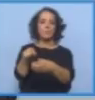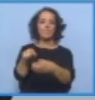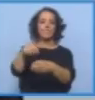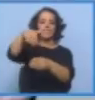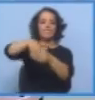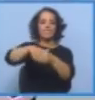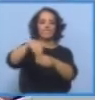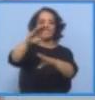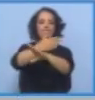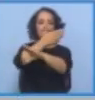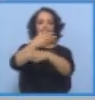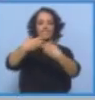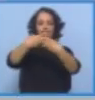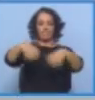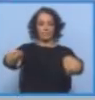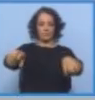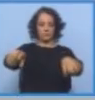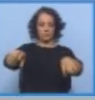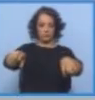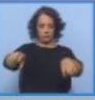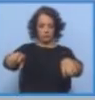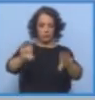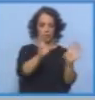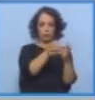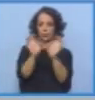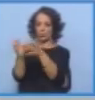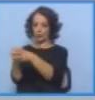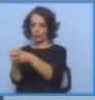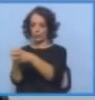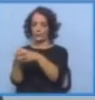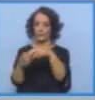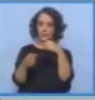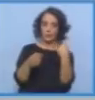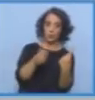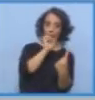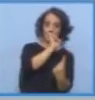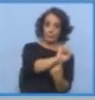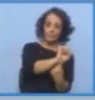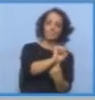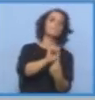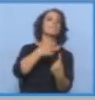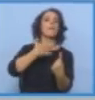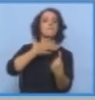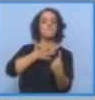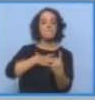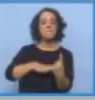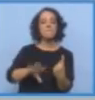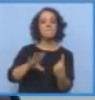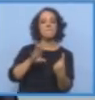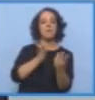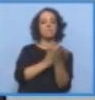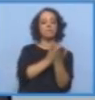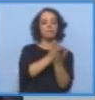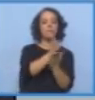fragmentada em dois grandes grupos. Um grupo que pretende viver a sua fé à